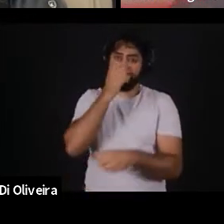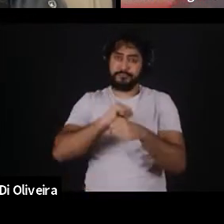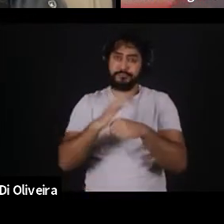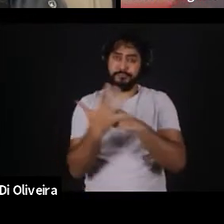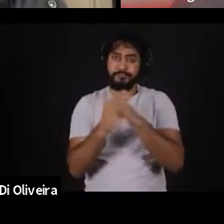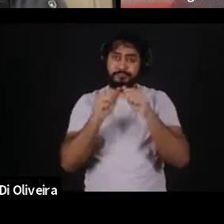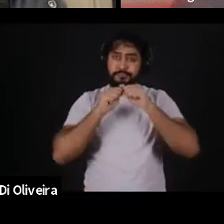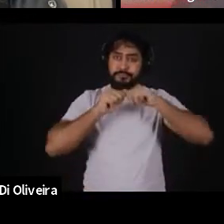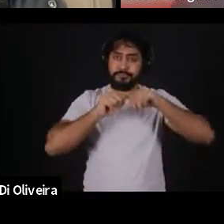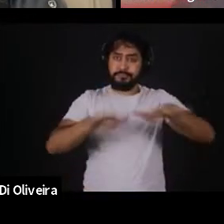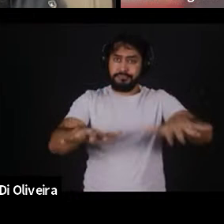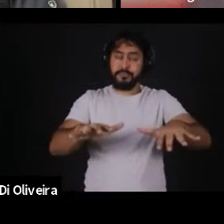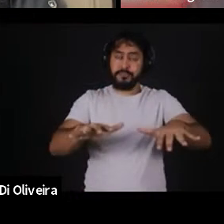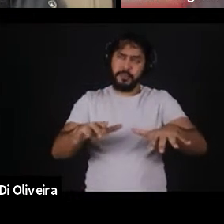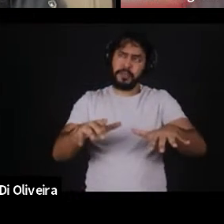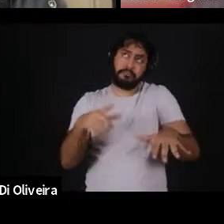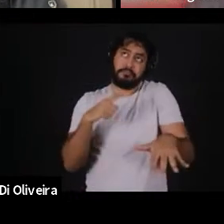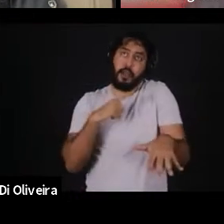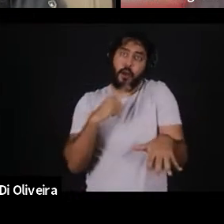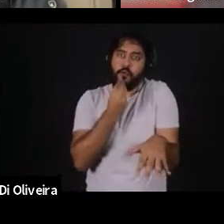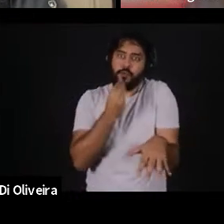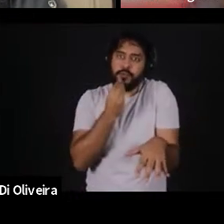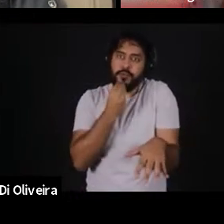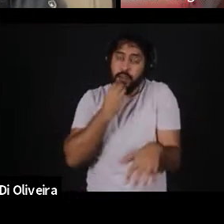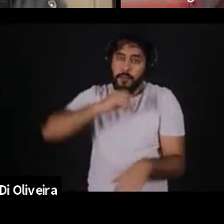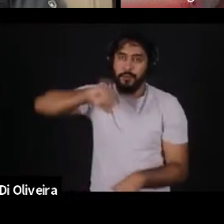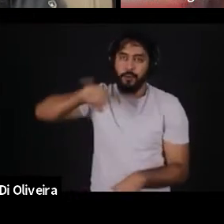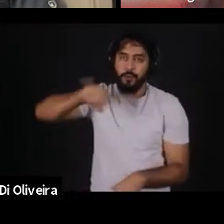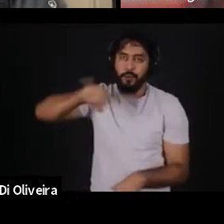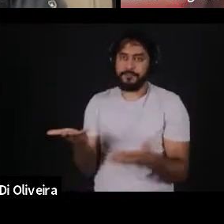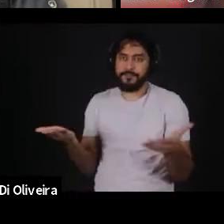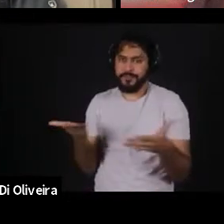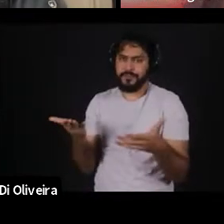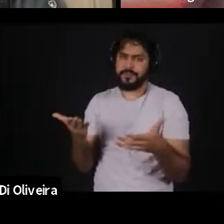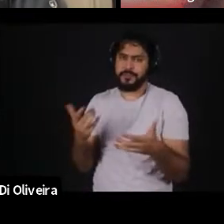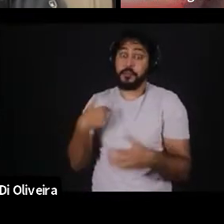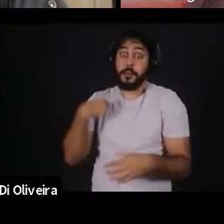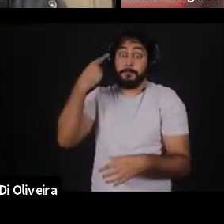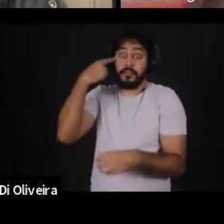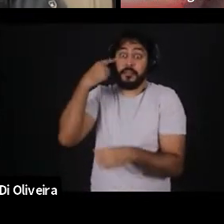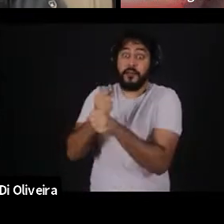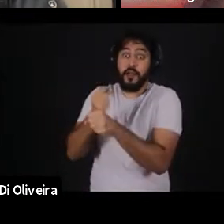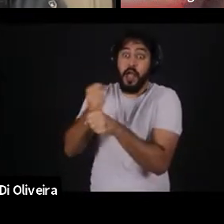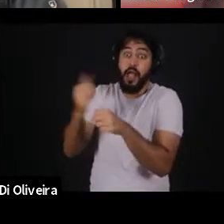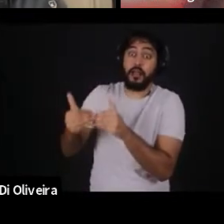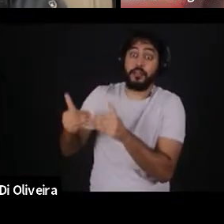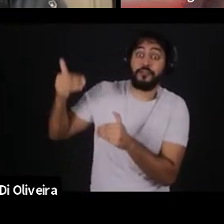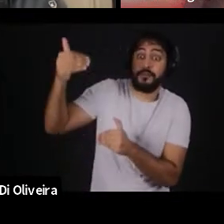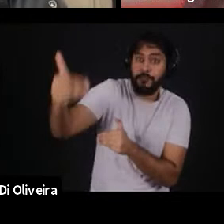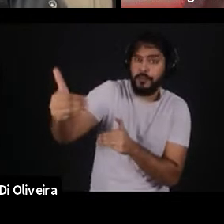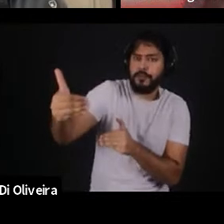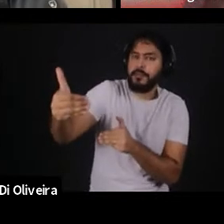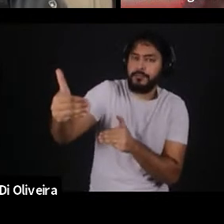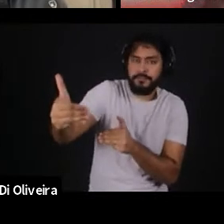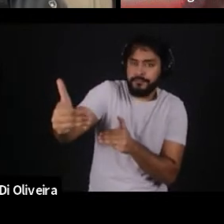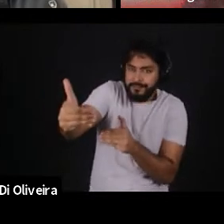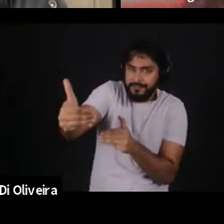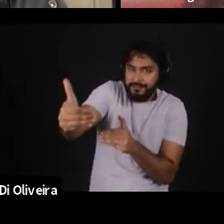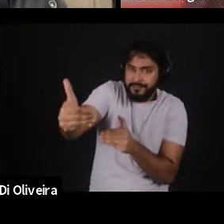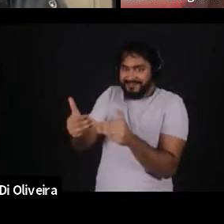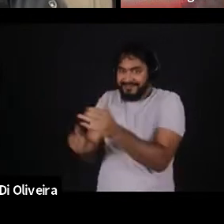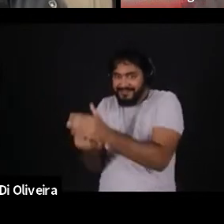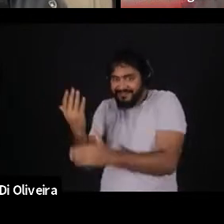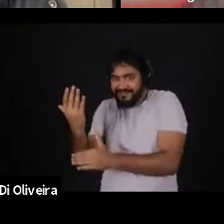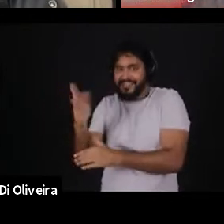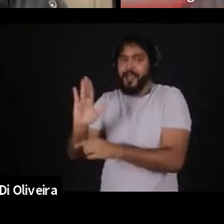que bom, e a gente falou assim, ah, vai ser agora, era para ser daqui a alguns anos, mas vai ser agora. E aí, que bom.